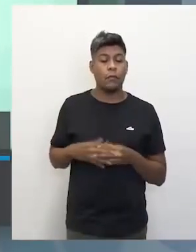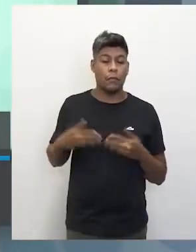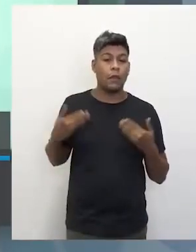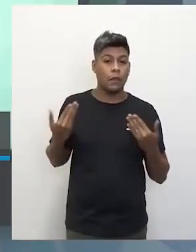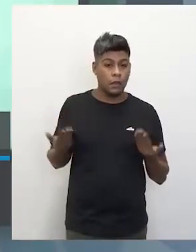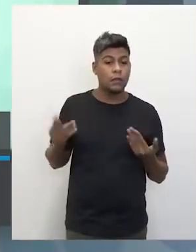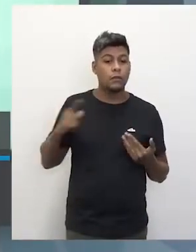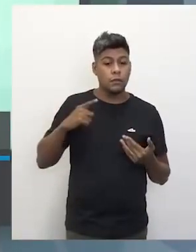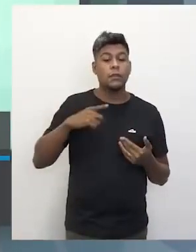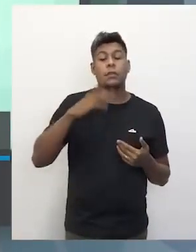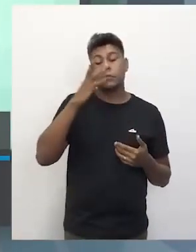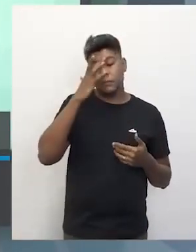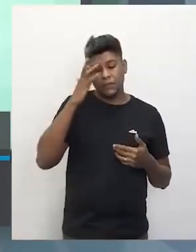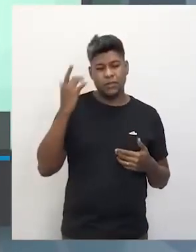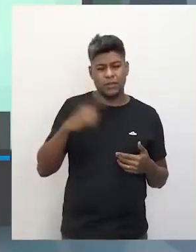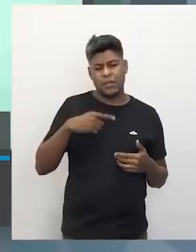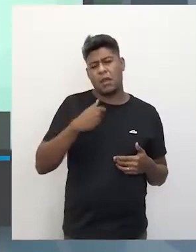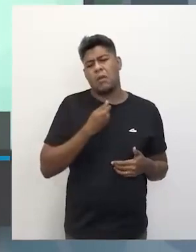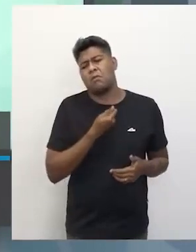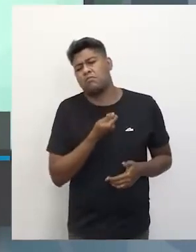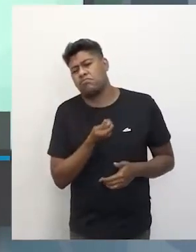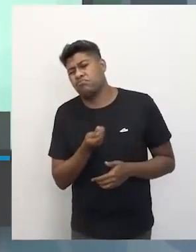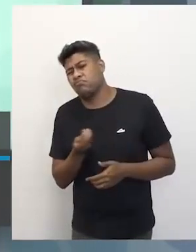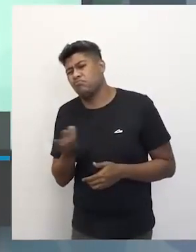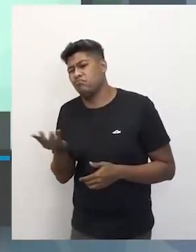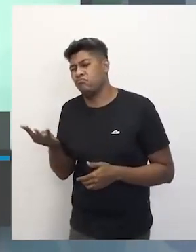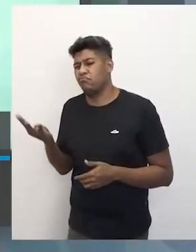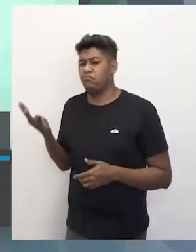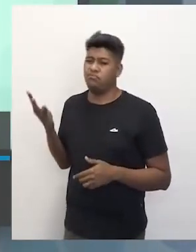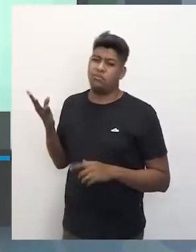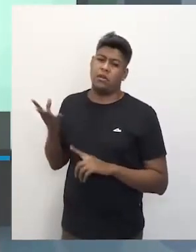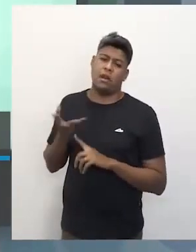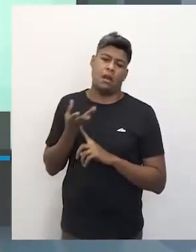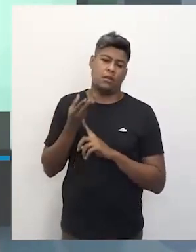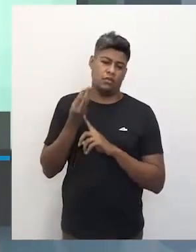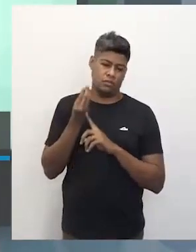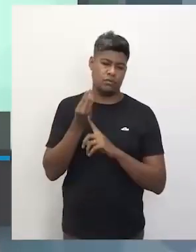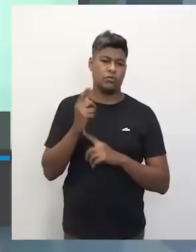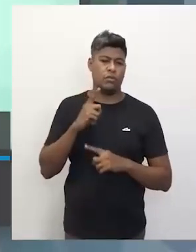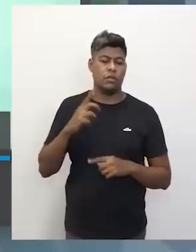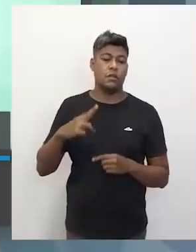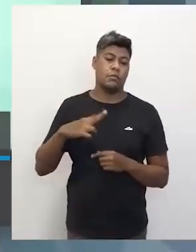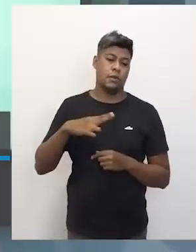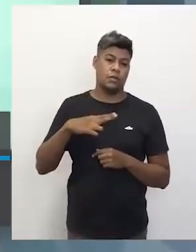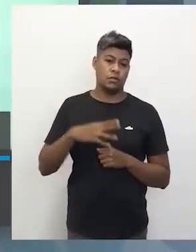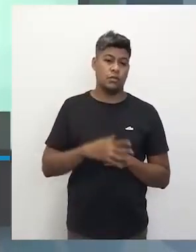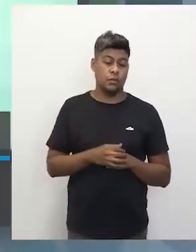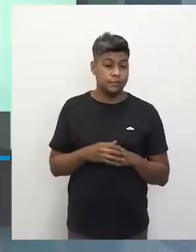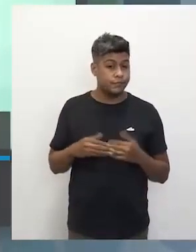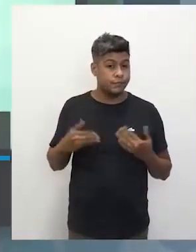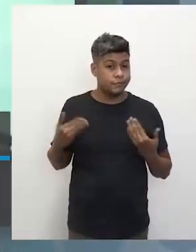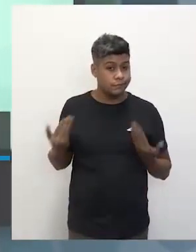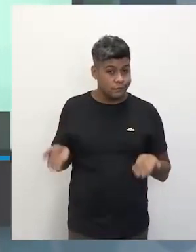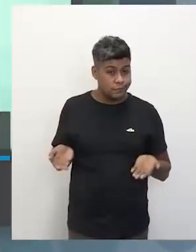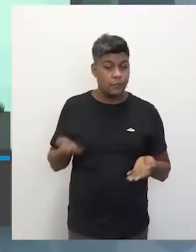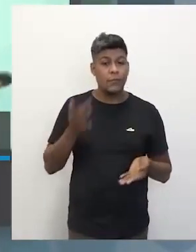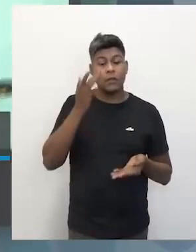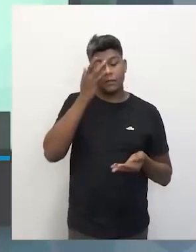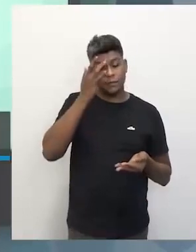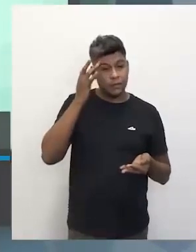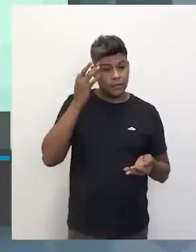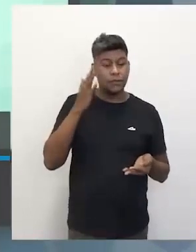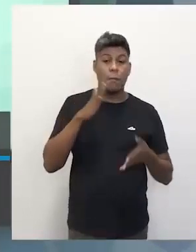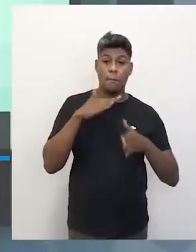aí pessoas que têm coleções inteiras de obras, tá? Pessoais, particulares. E, geralmente, essas pessoas, quando